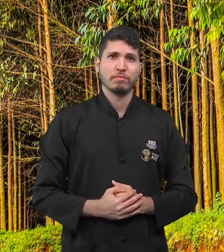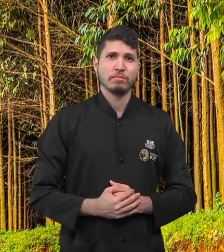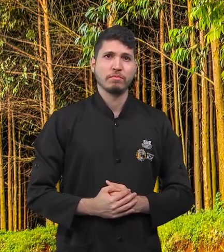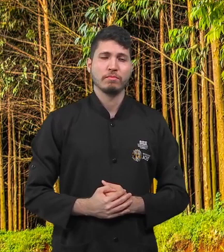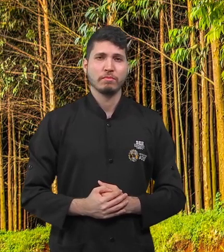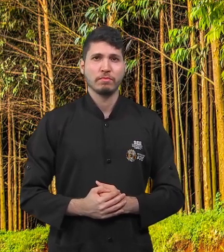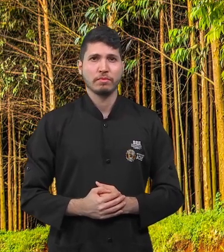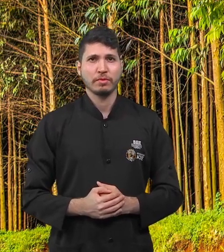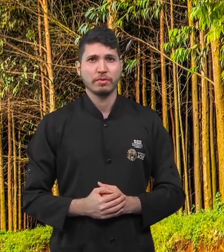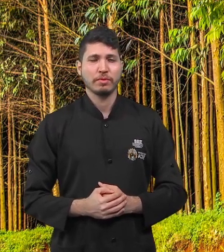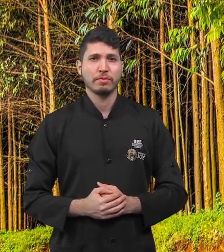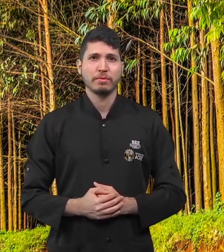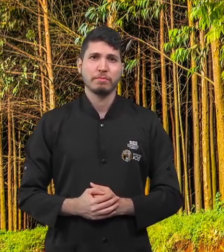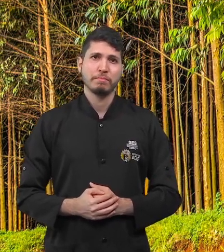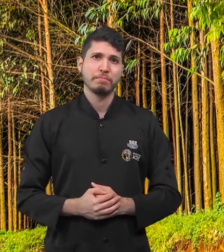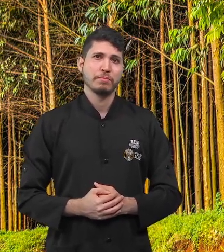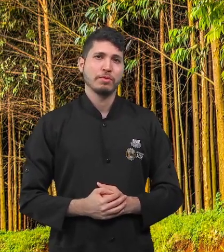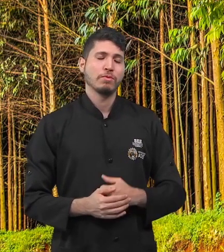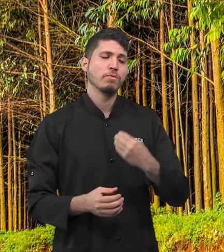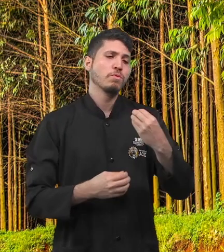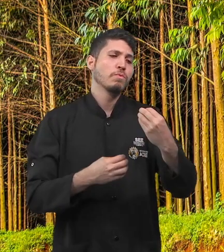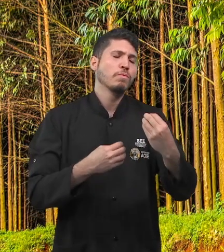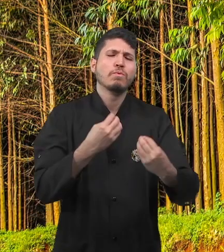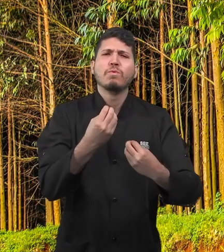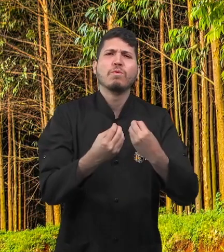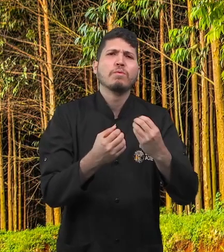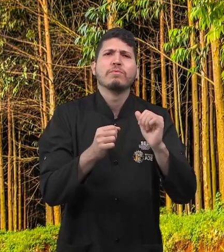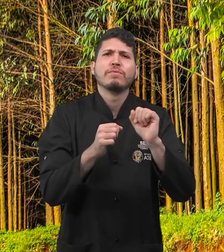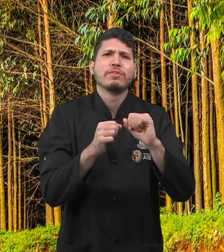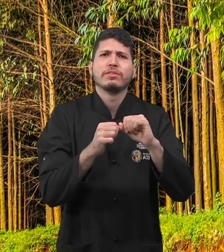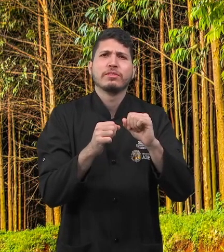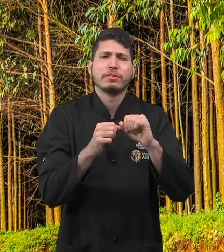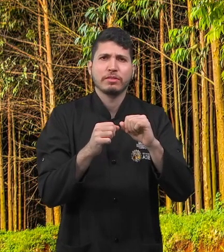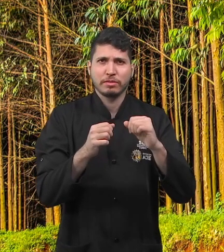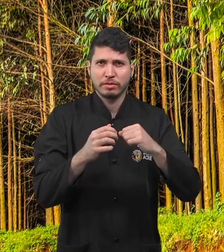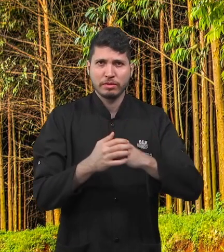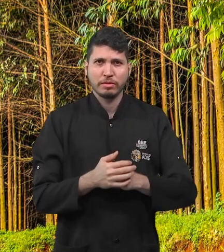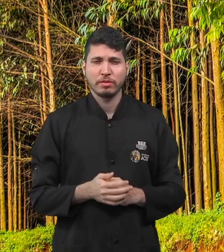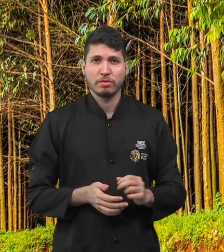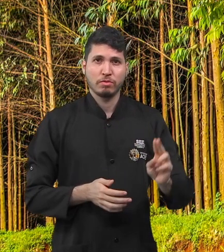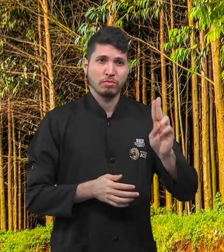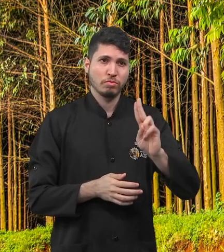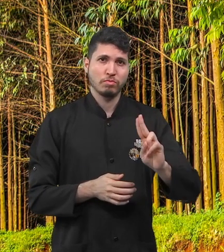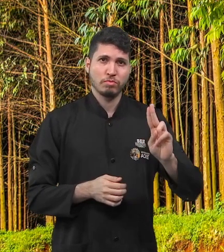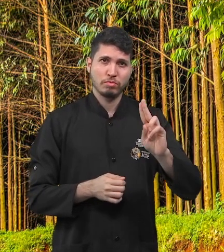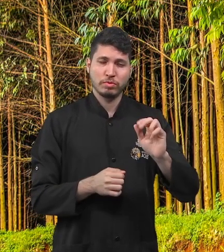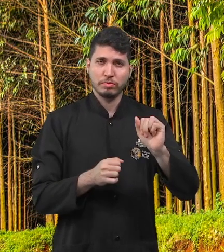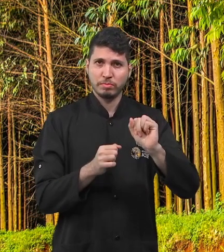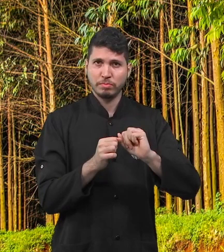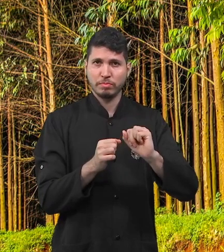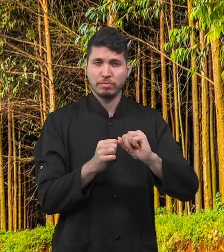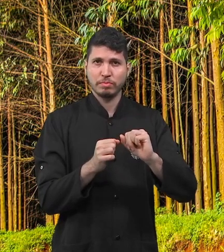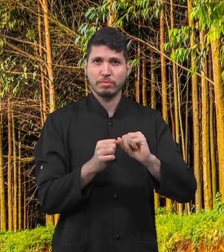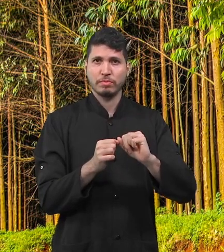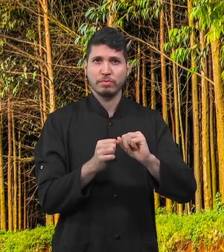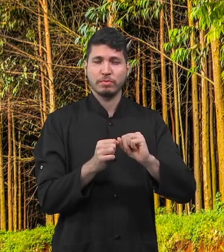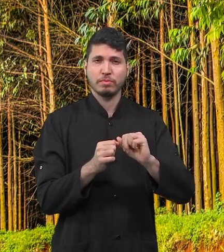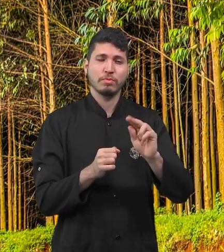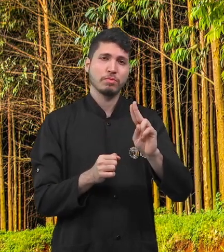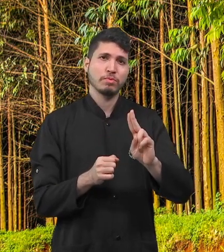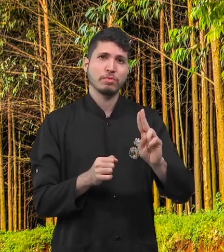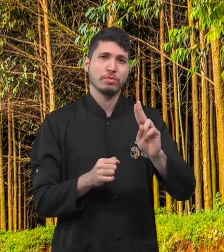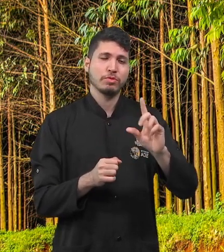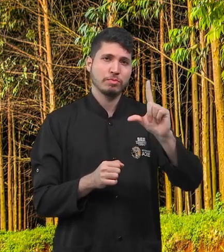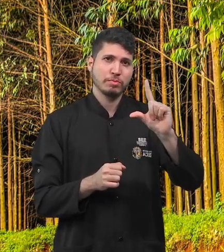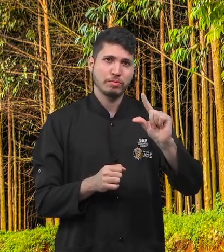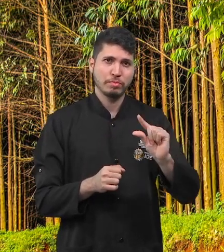Para realizar esse manejo é preciso maximizar a produção e minimizar os danos, né?